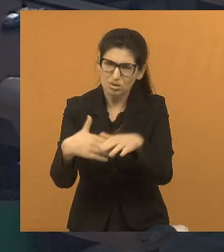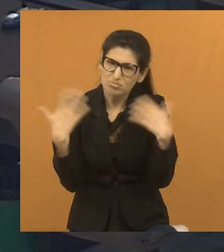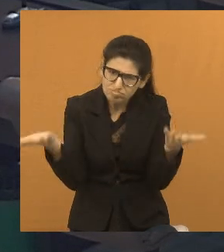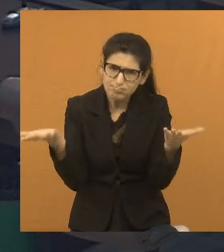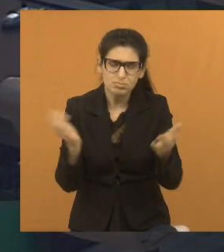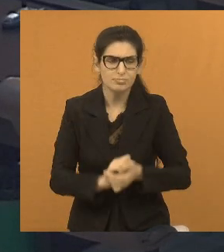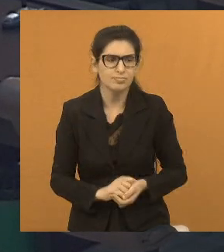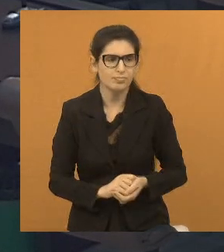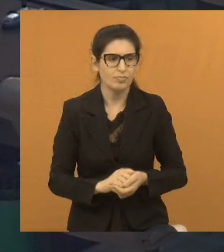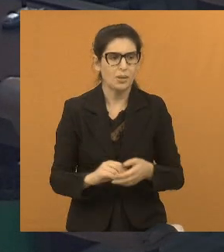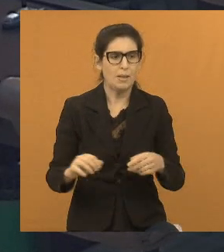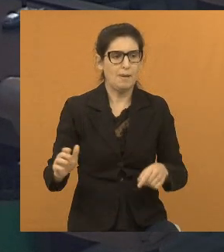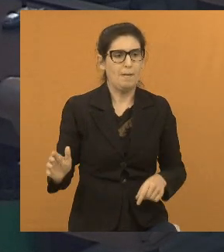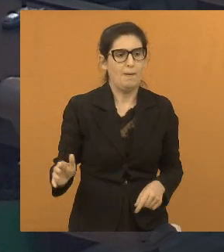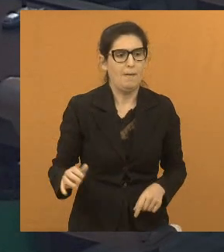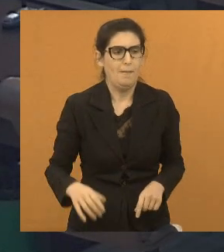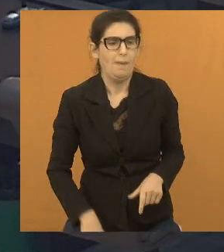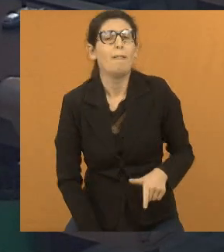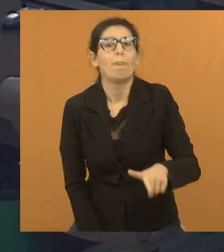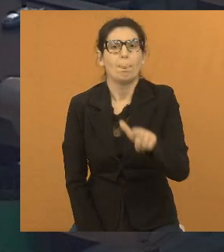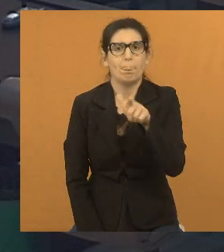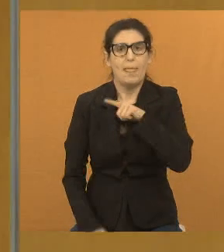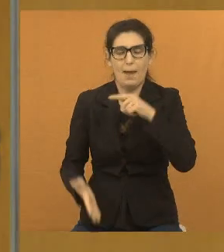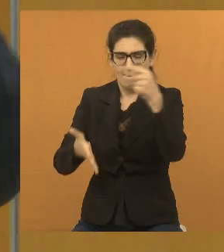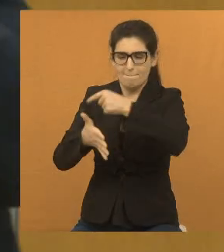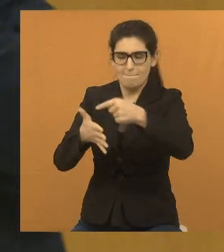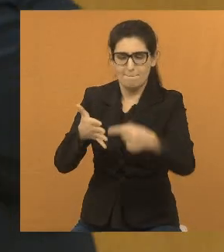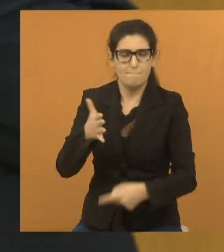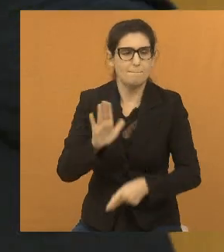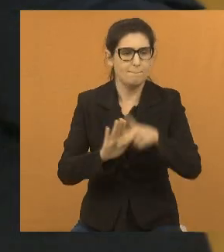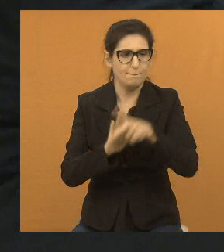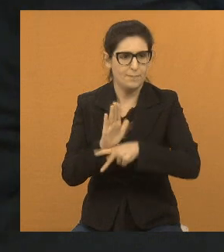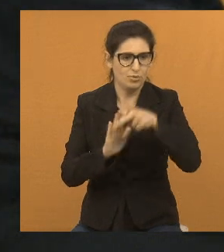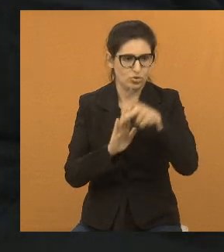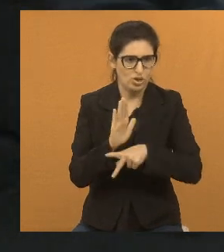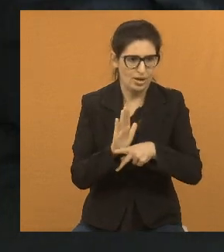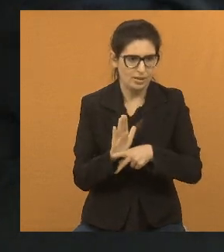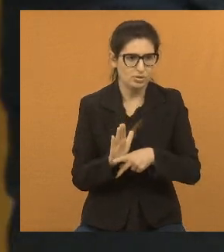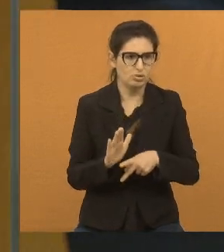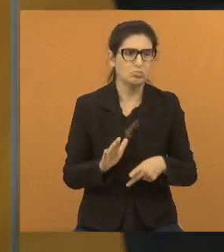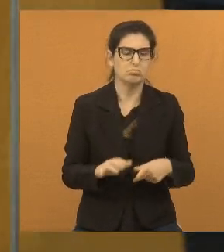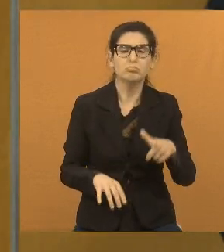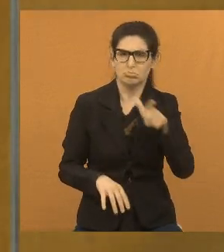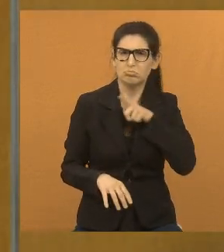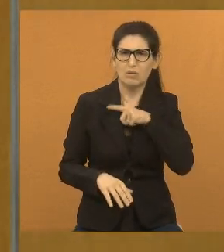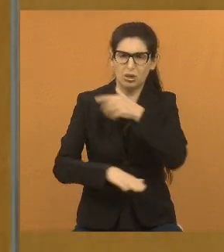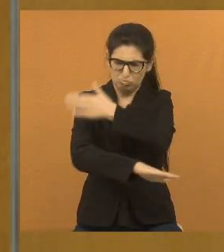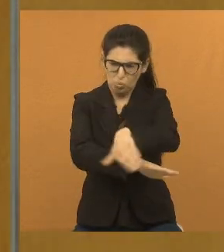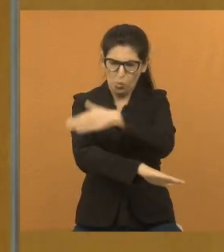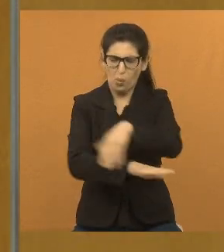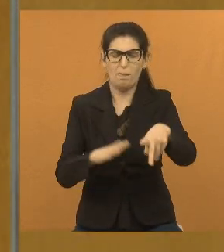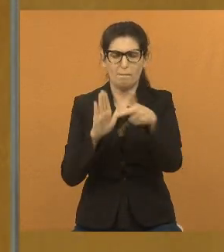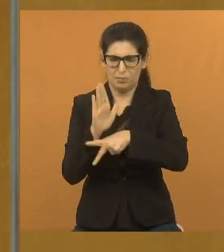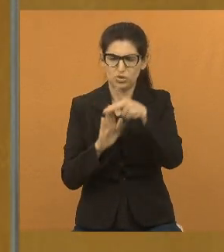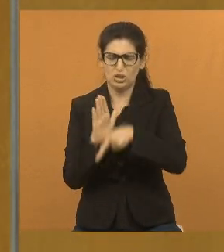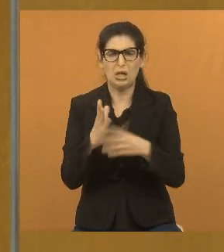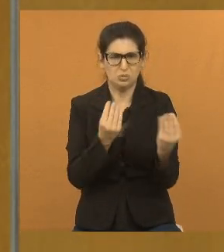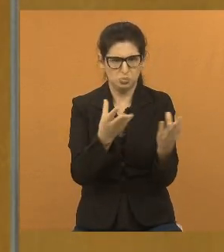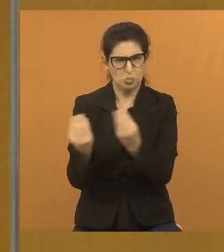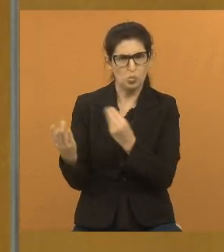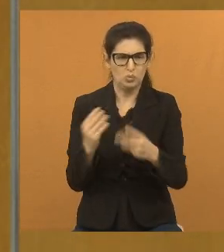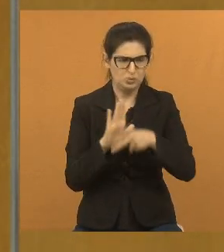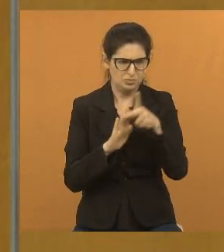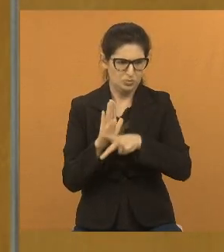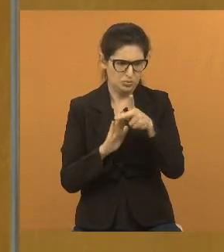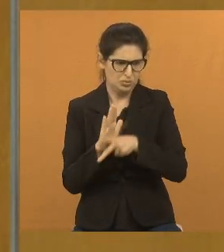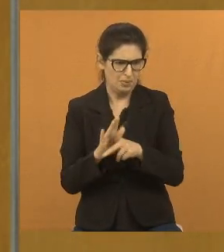Bem, primeiramente queria dizer que nós temos vários projetos, né, na nossa secretaria com relação à parte de mobilidade urbana. Mais especificamente, como